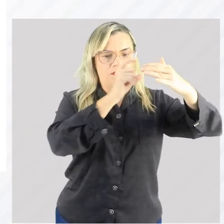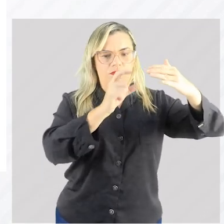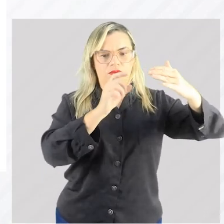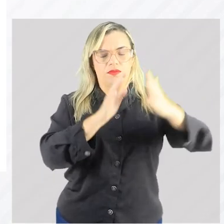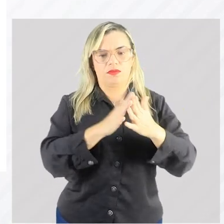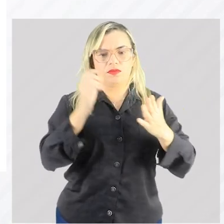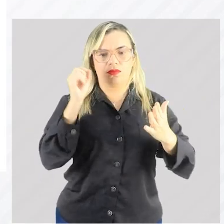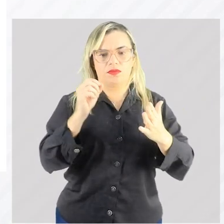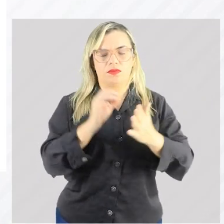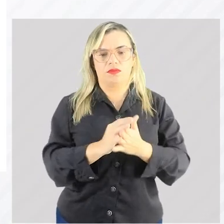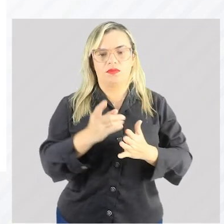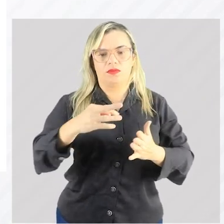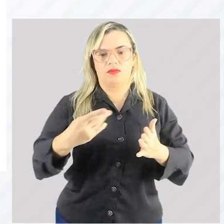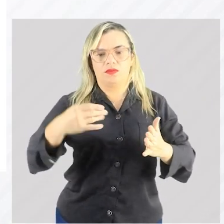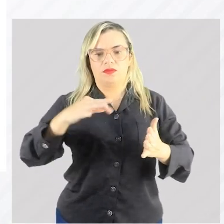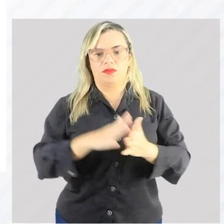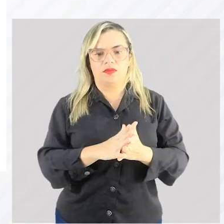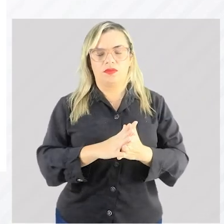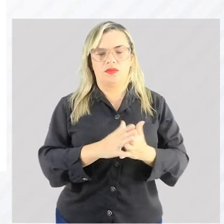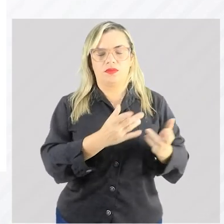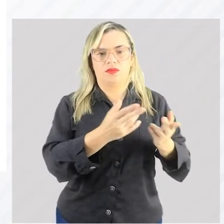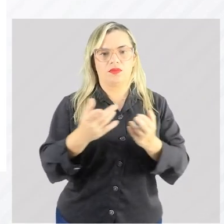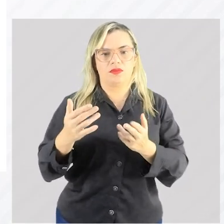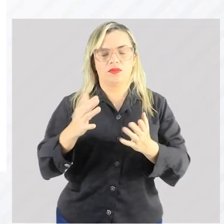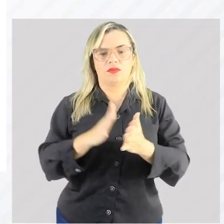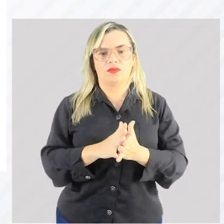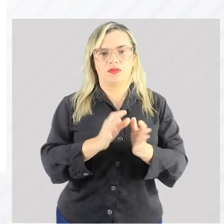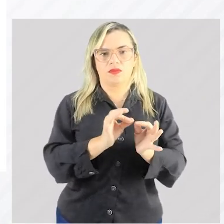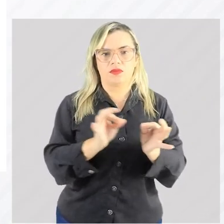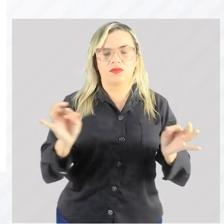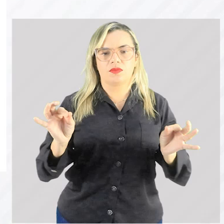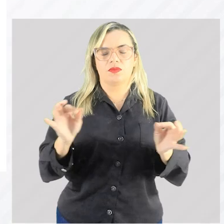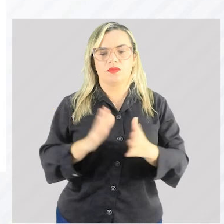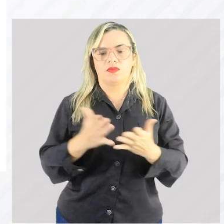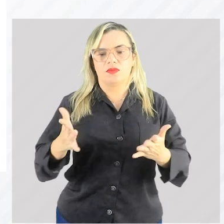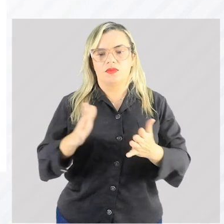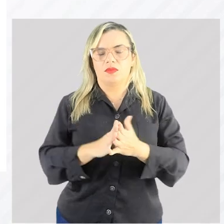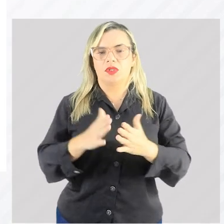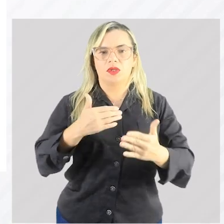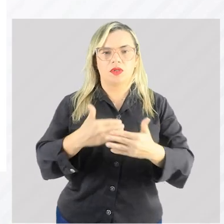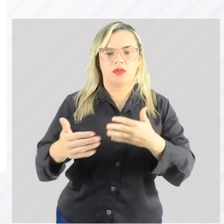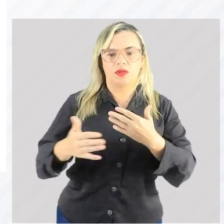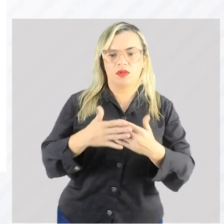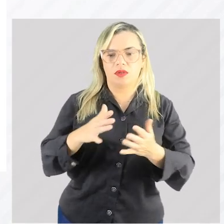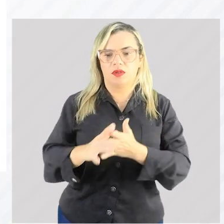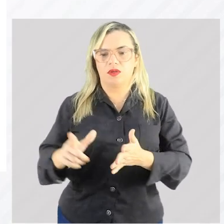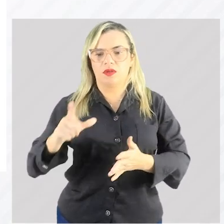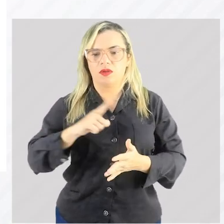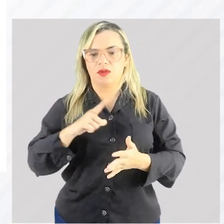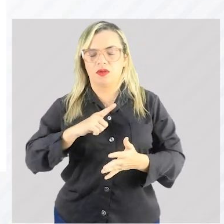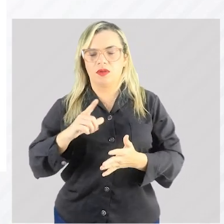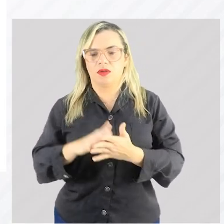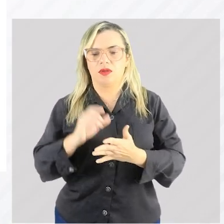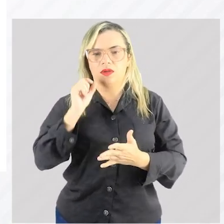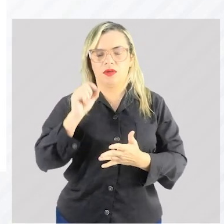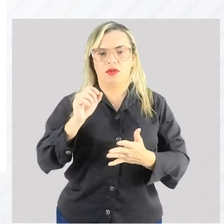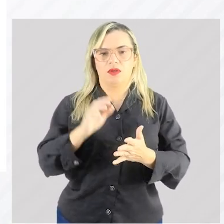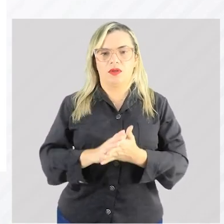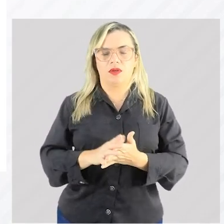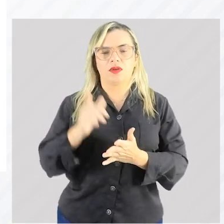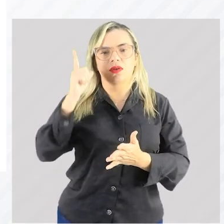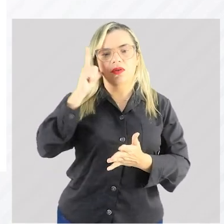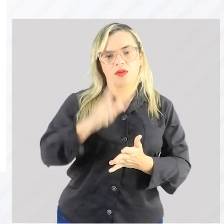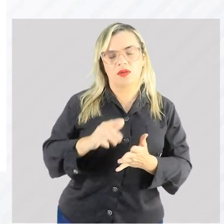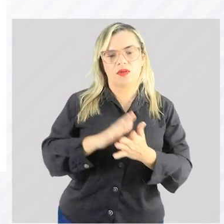congruentes que tem mesmo tamanho Então qual qualquer uma dessas regiões que tem aí você tem a mesma